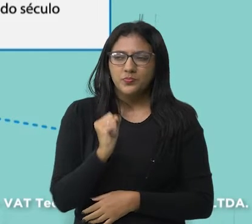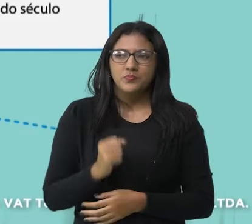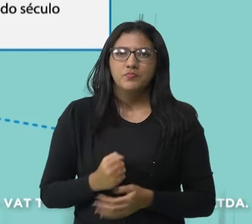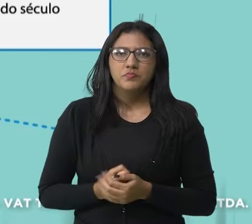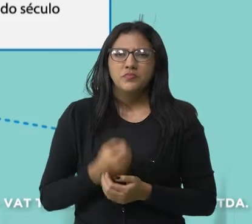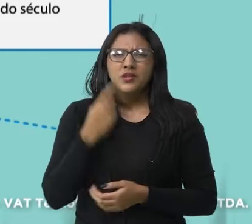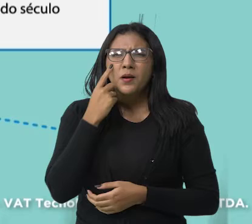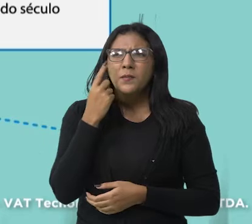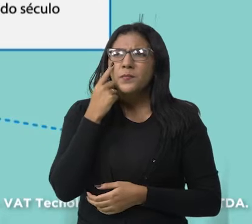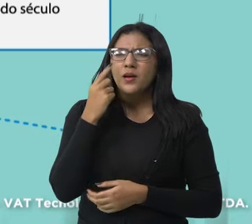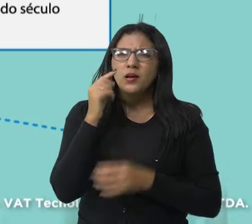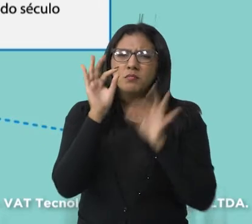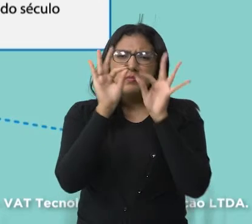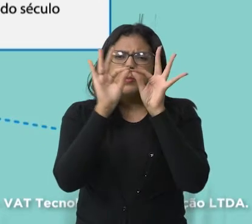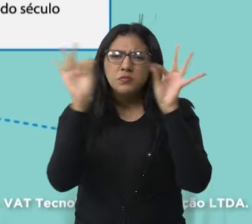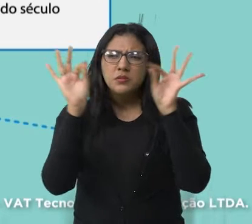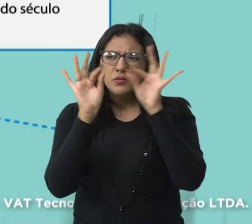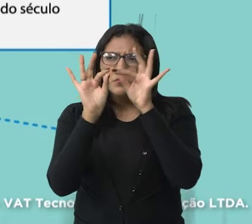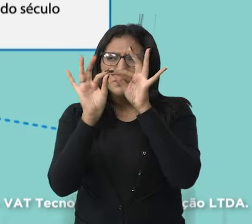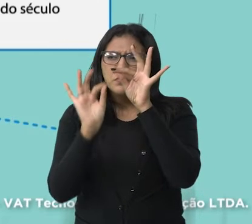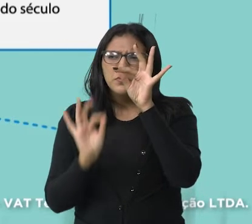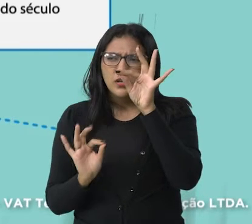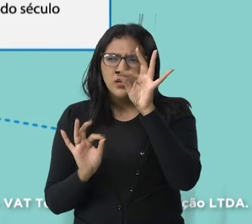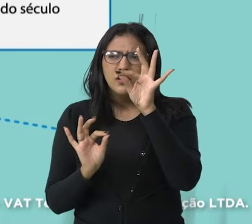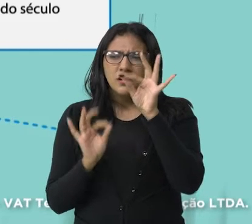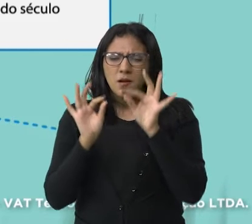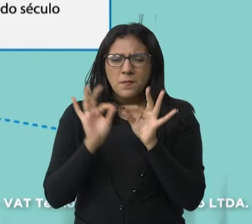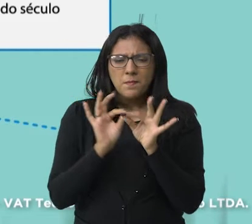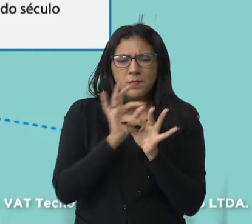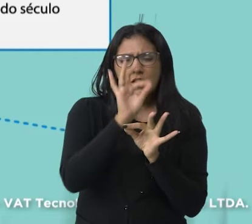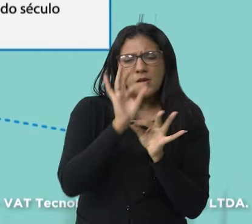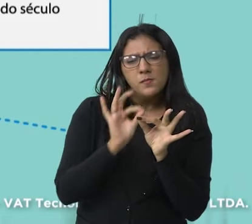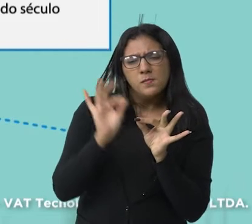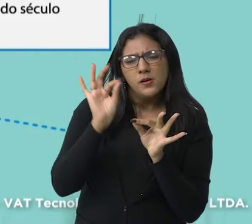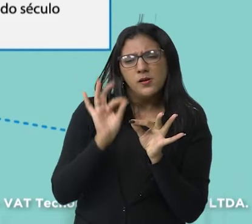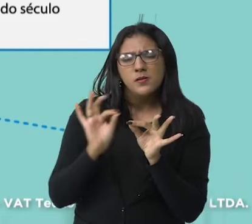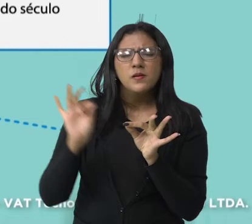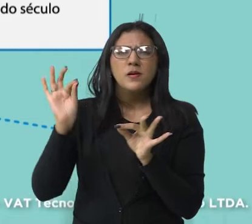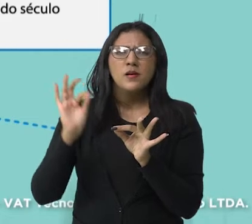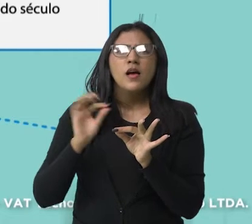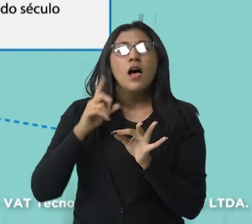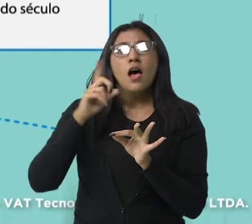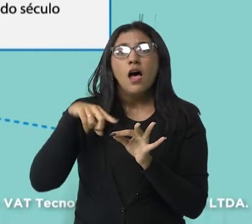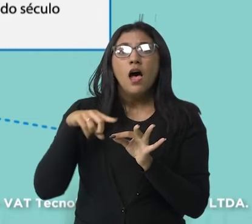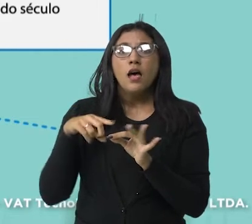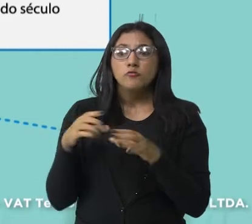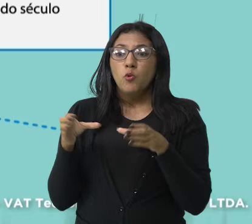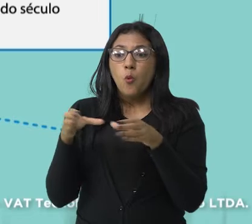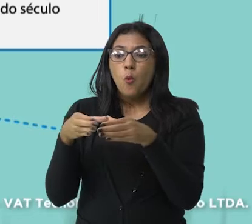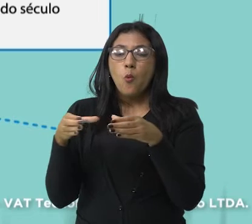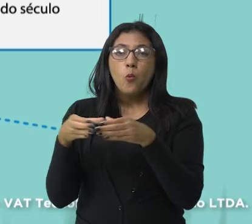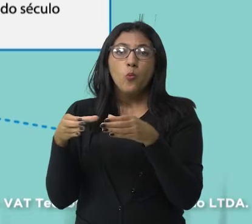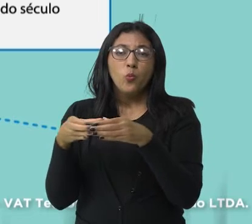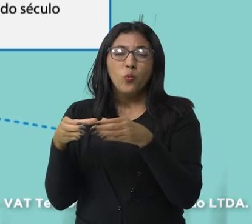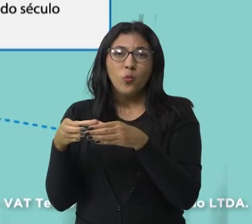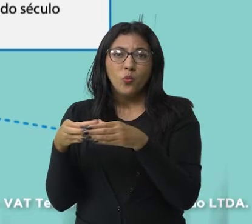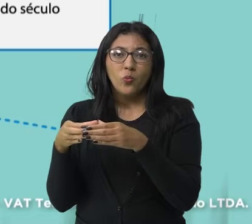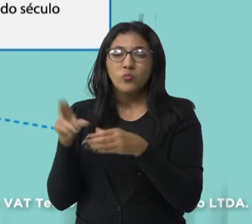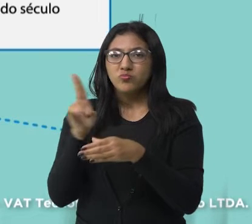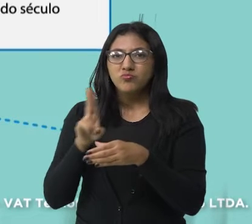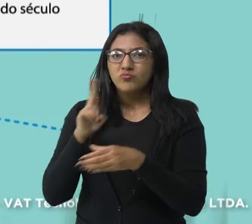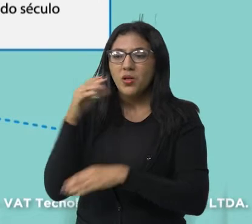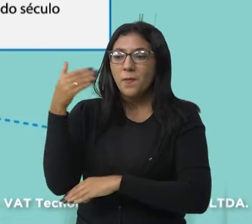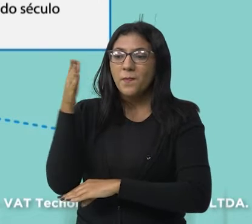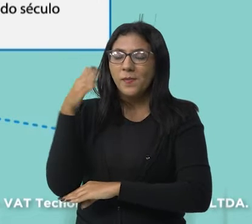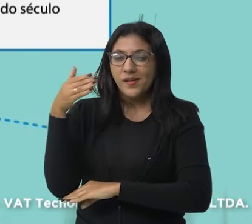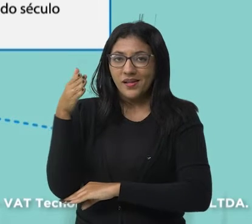esses tracejados aí que estão em vermelho são os bandeirantes adentrando aí no território que pertencia